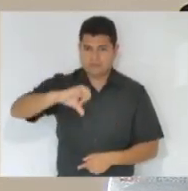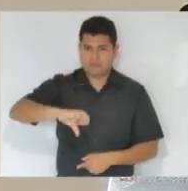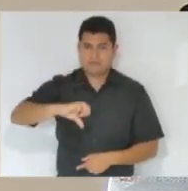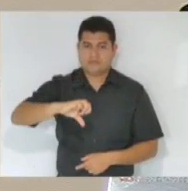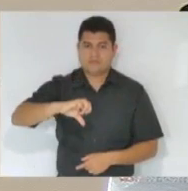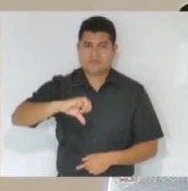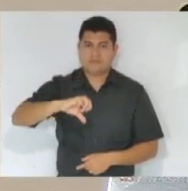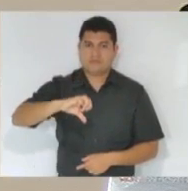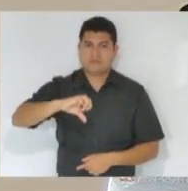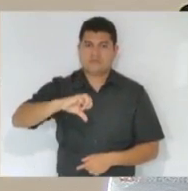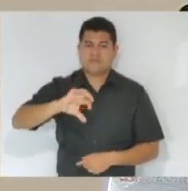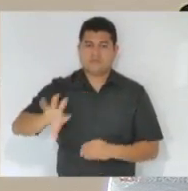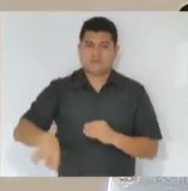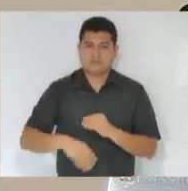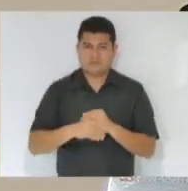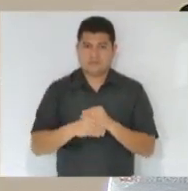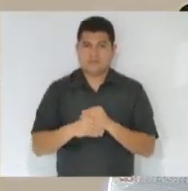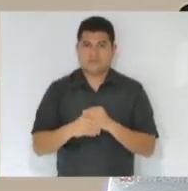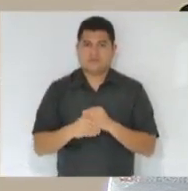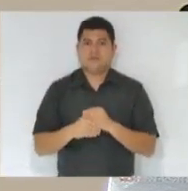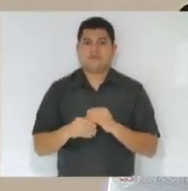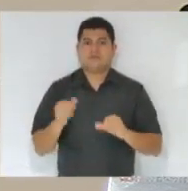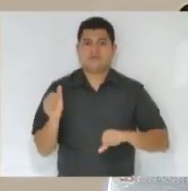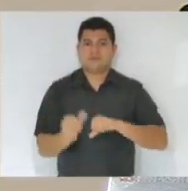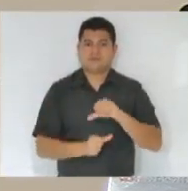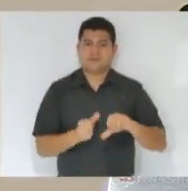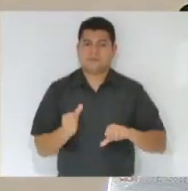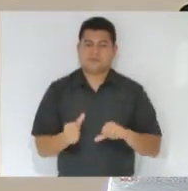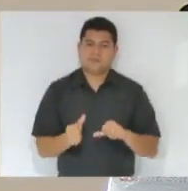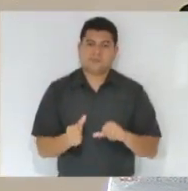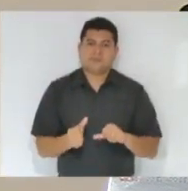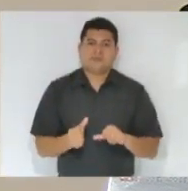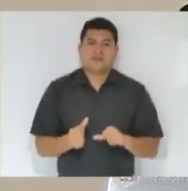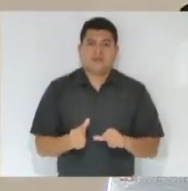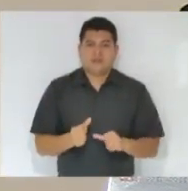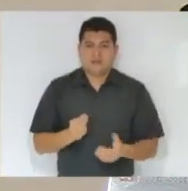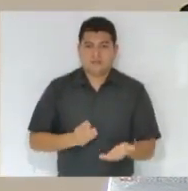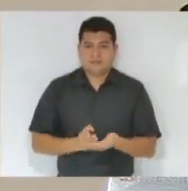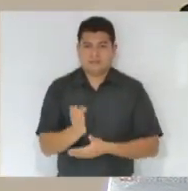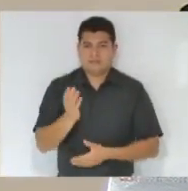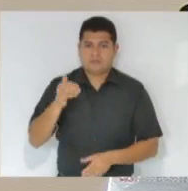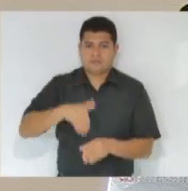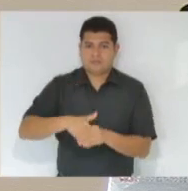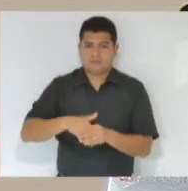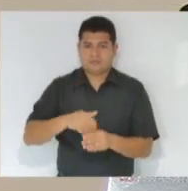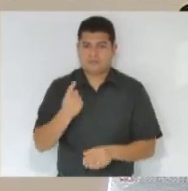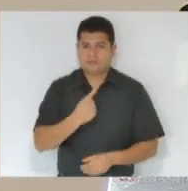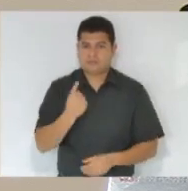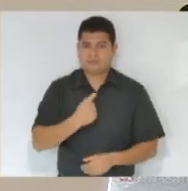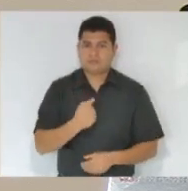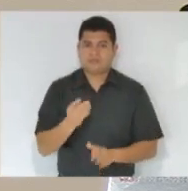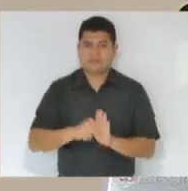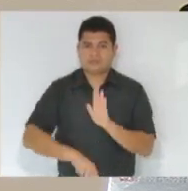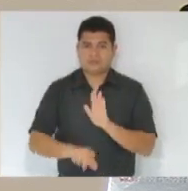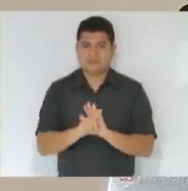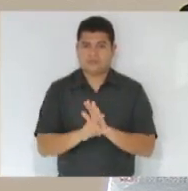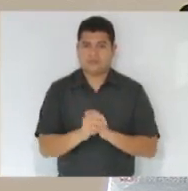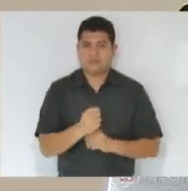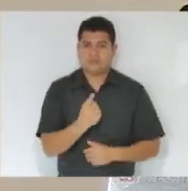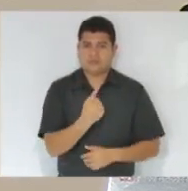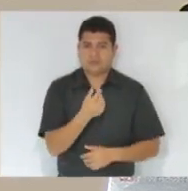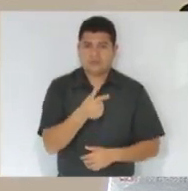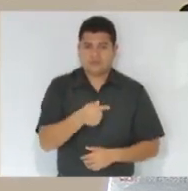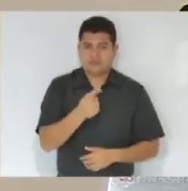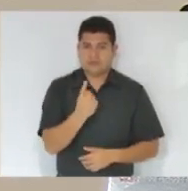174/2019, com emendas modificativas. Foi aprovado em turno único o projeto de lei número